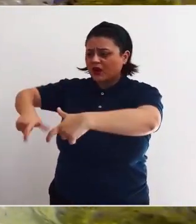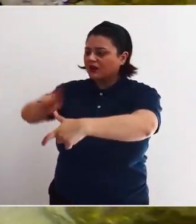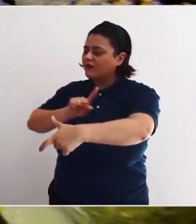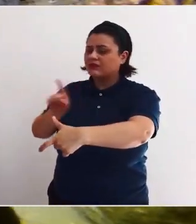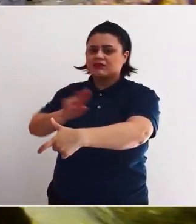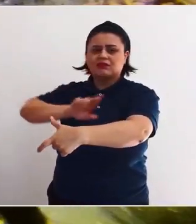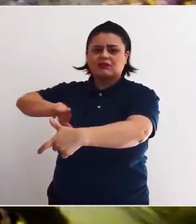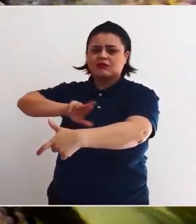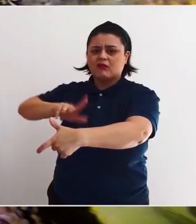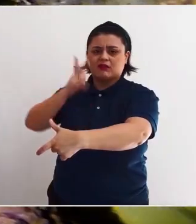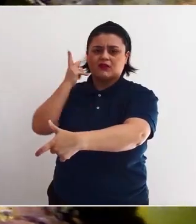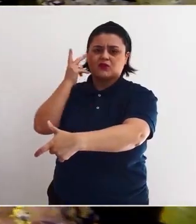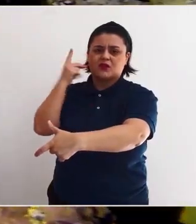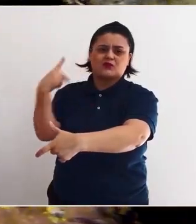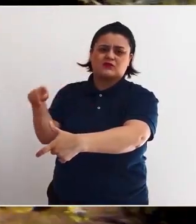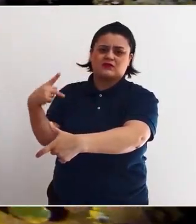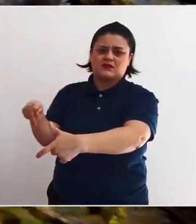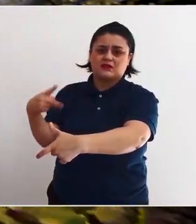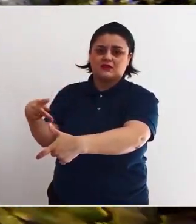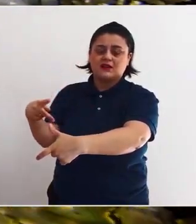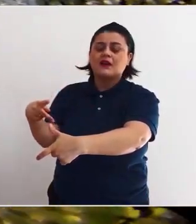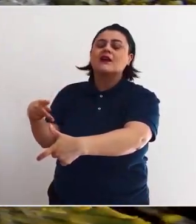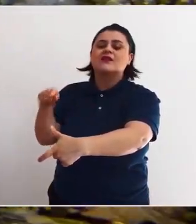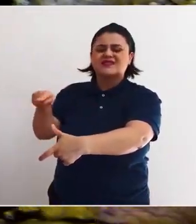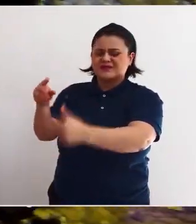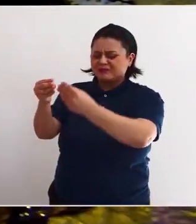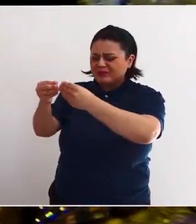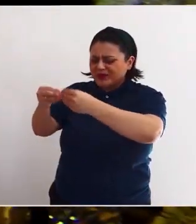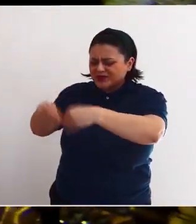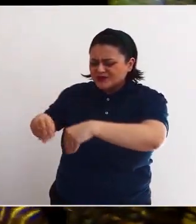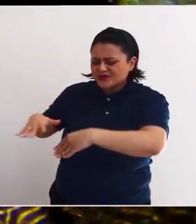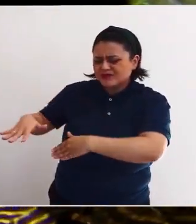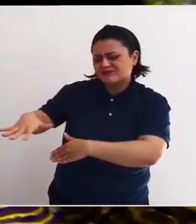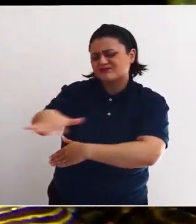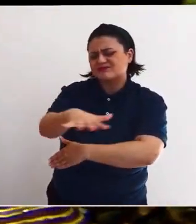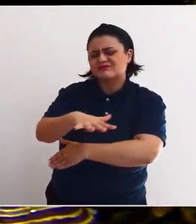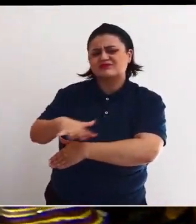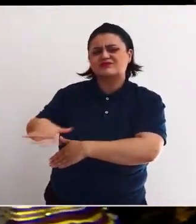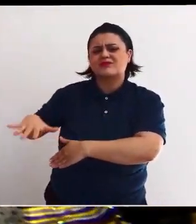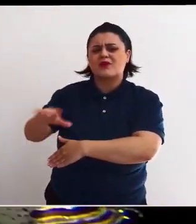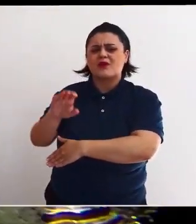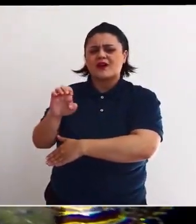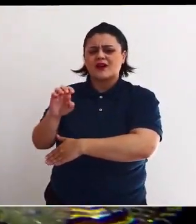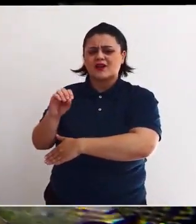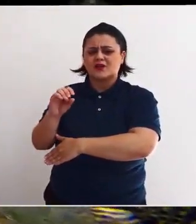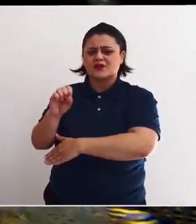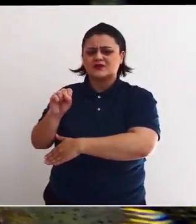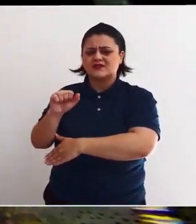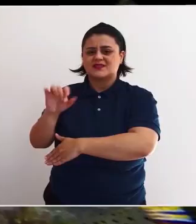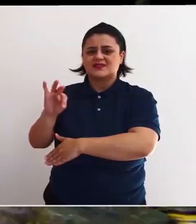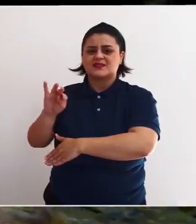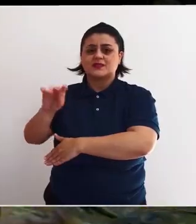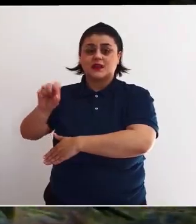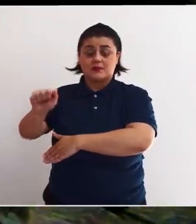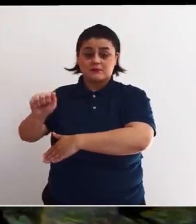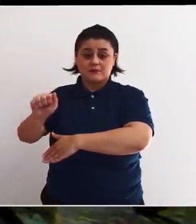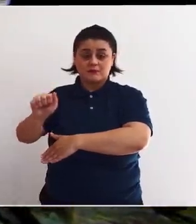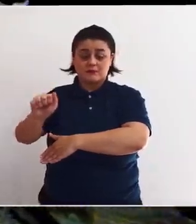natural. E isso teve consequências negativas para o ecossistema do Oceano Atlântico, já que as